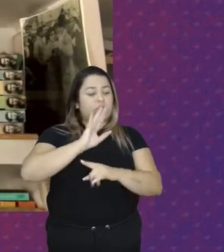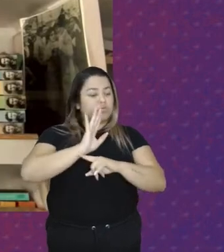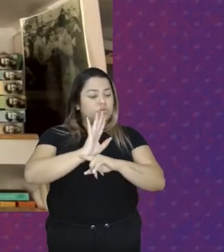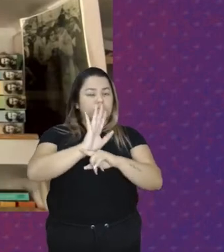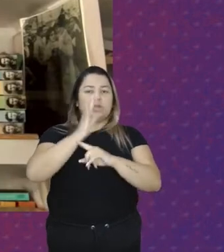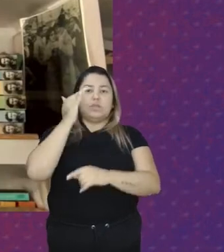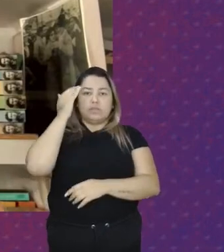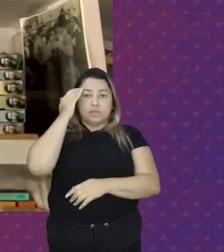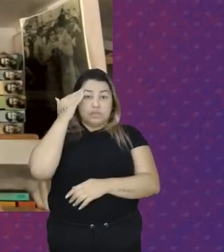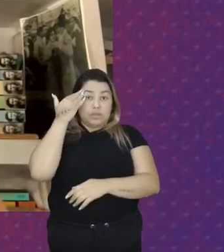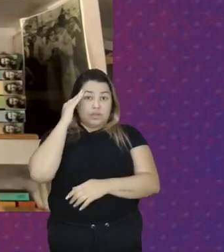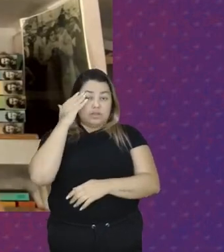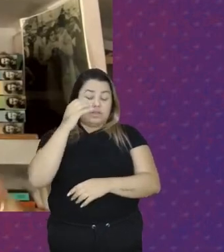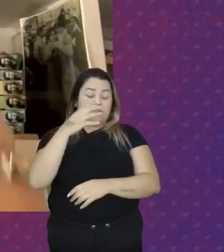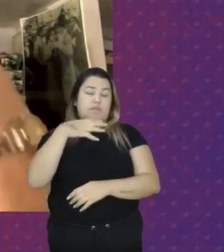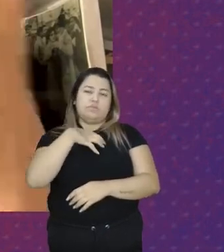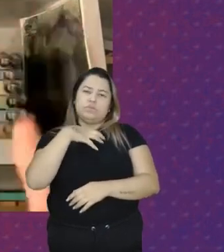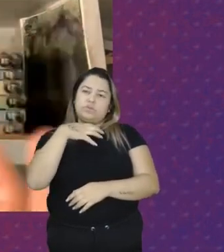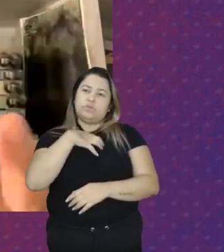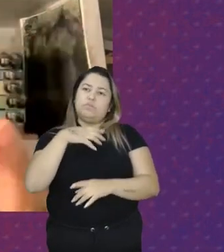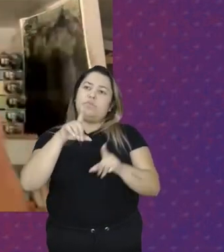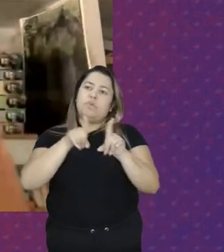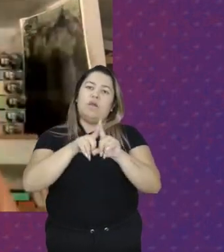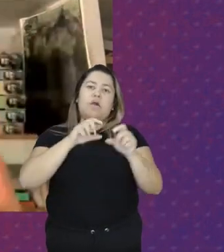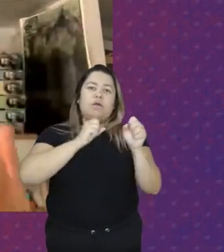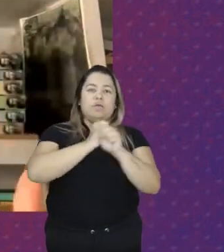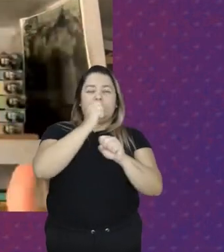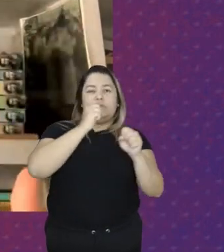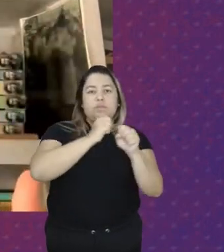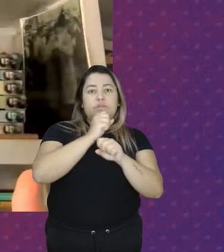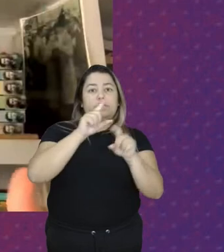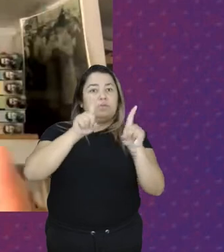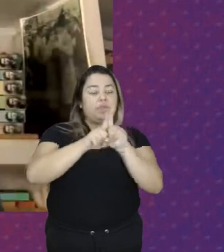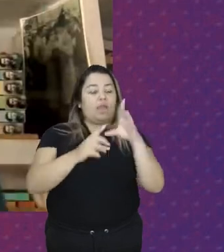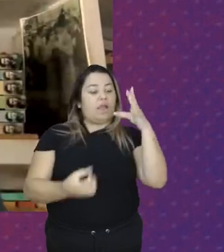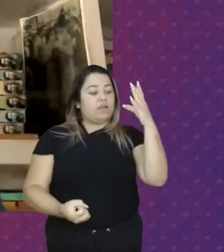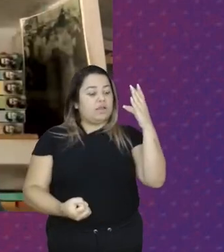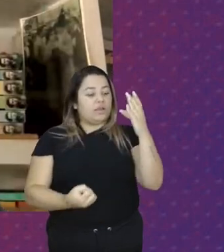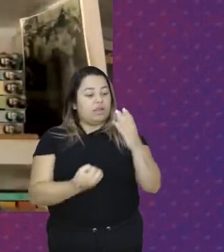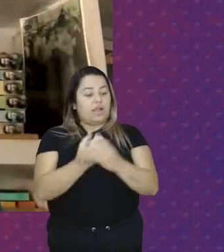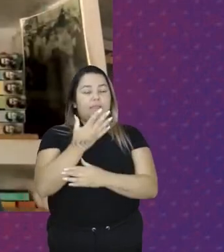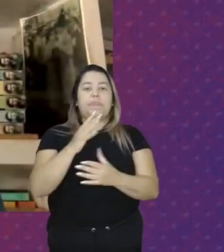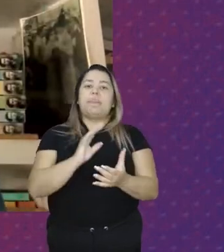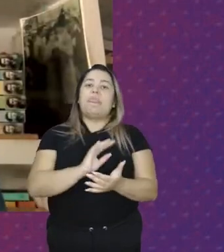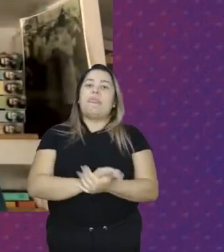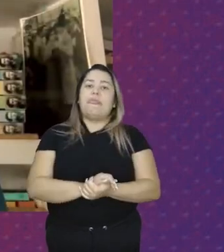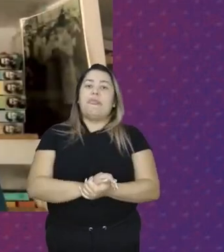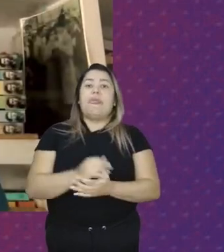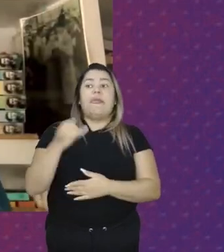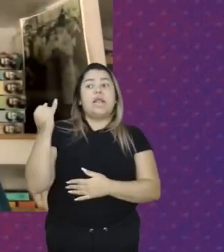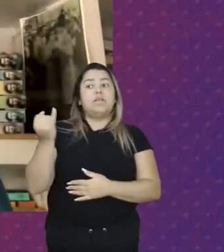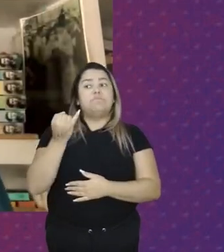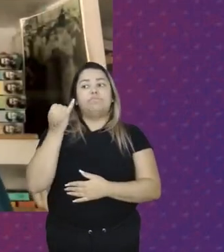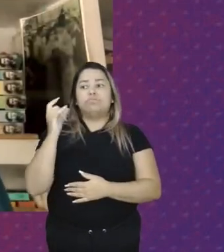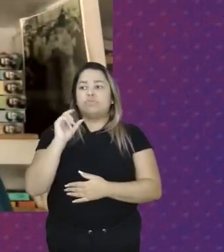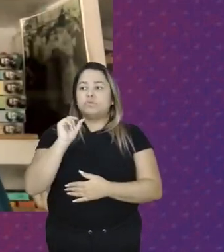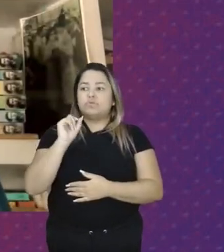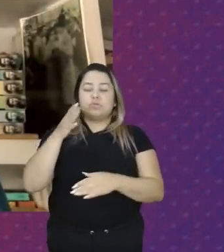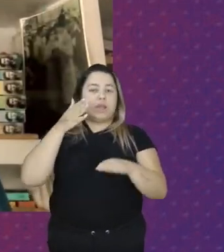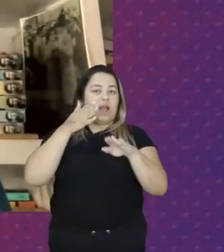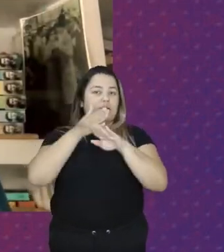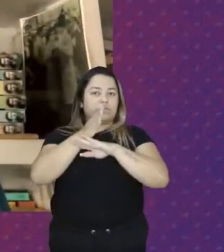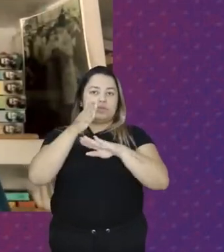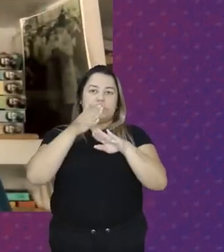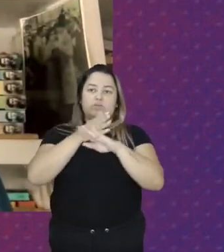senti-lo e a construir ideias e também a criar. Então, é muito importante o acesso